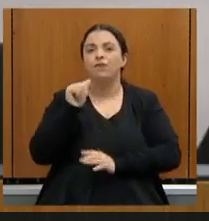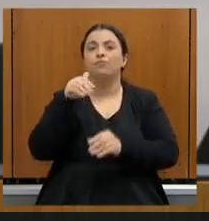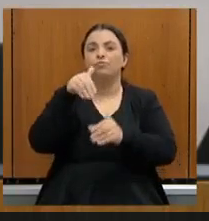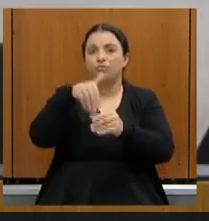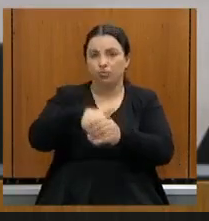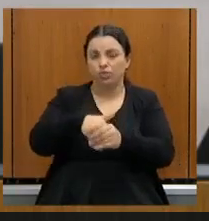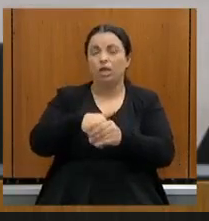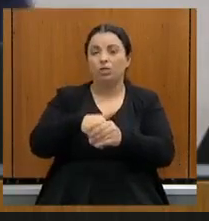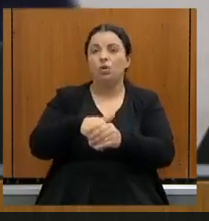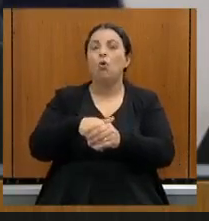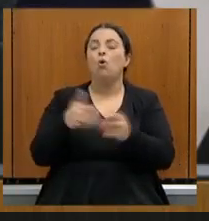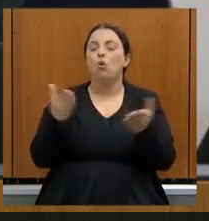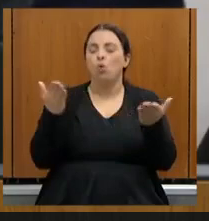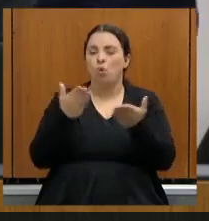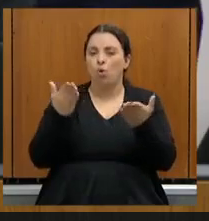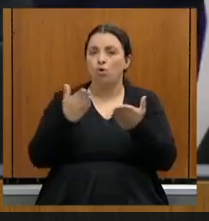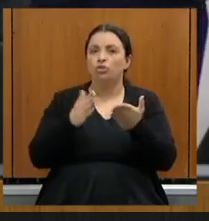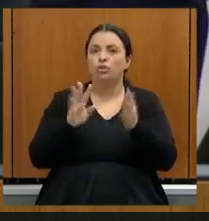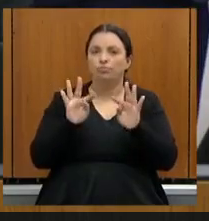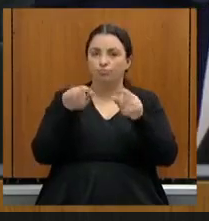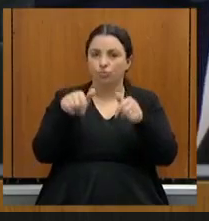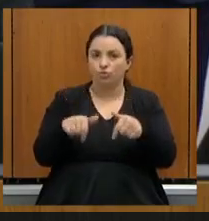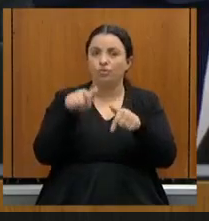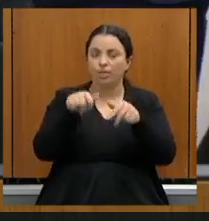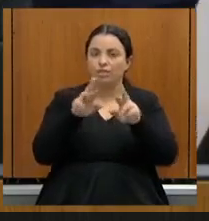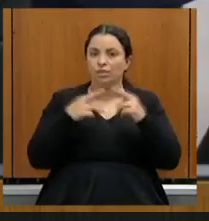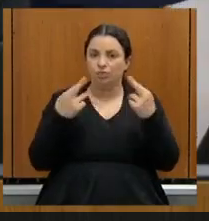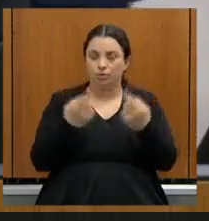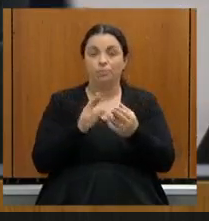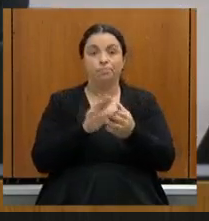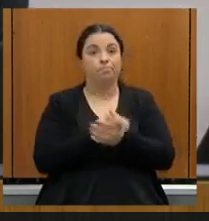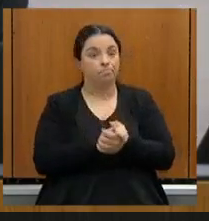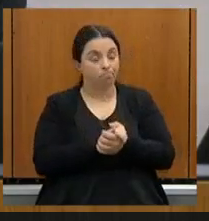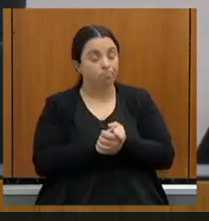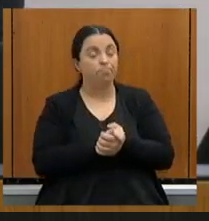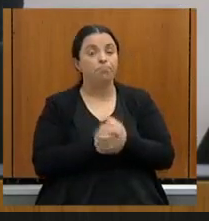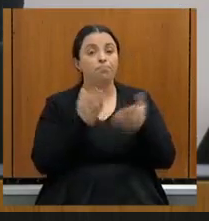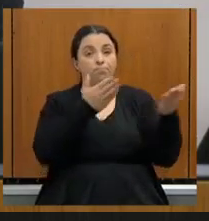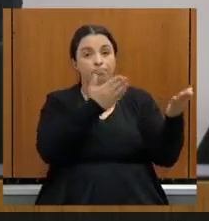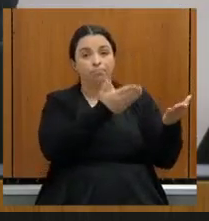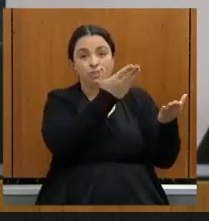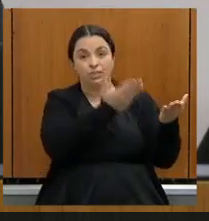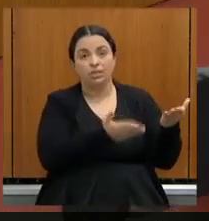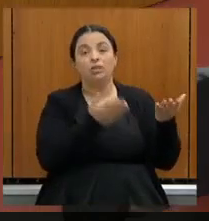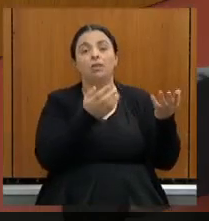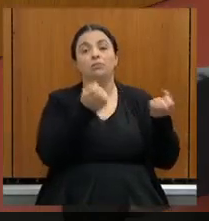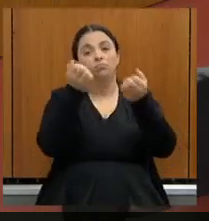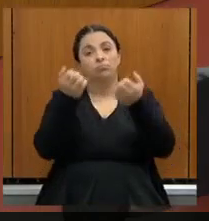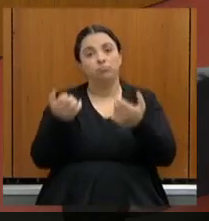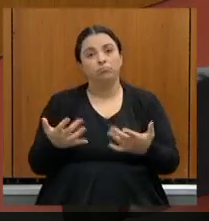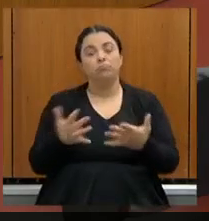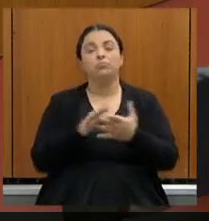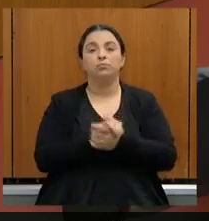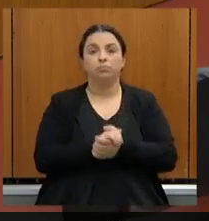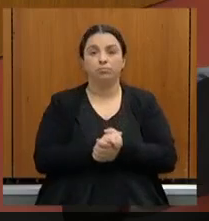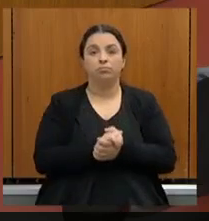sessão. Passo a palavra ao secretário Leones para as suas considerações. Obrigado,